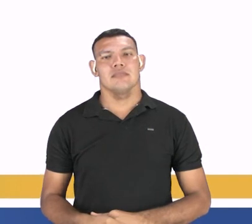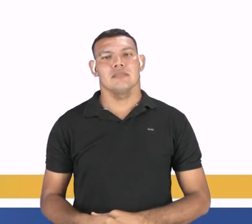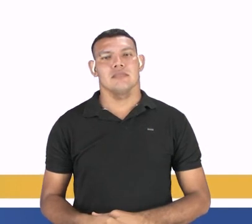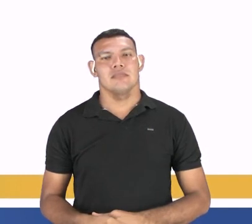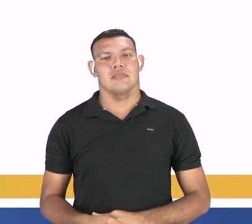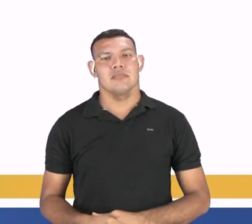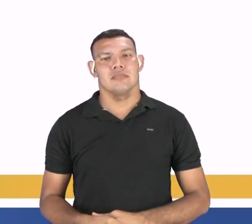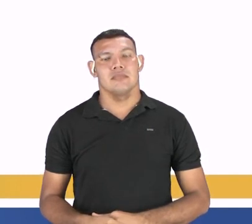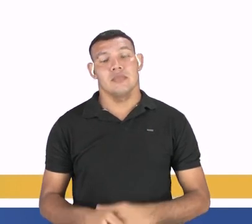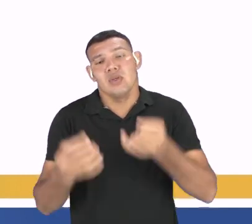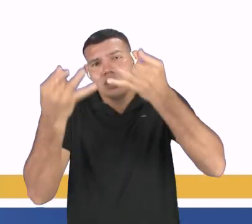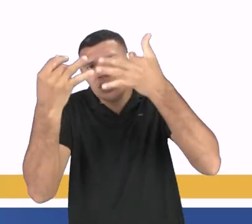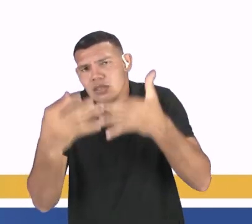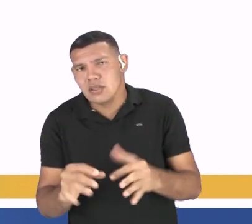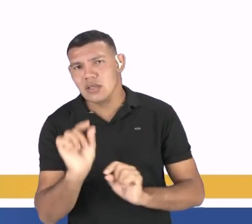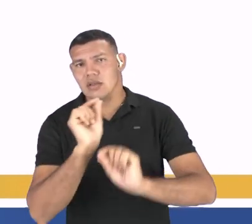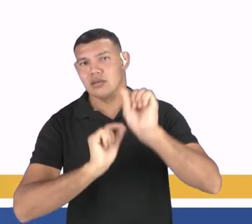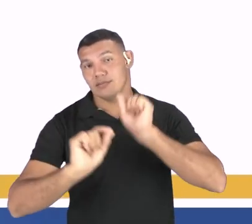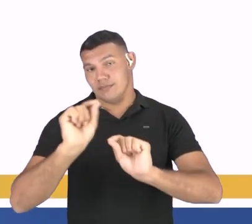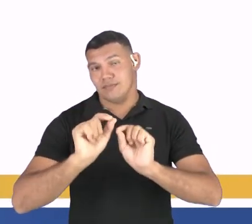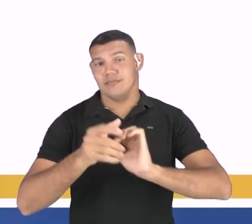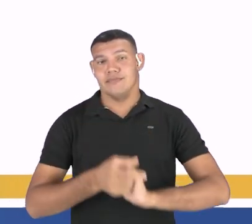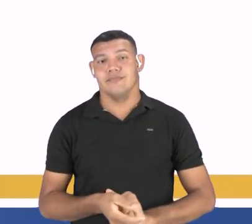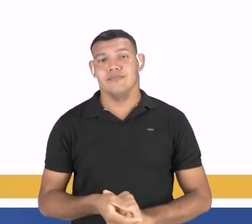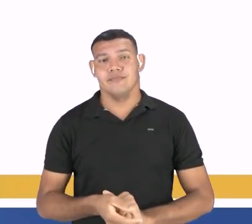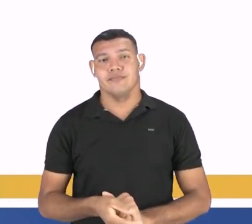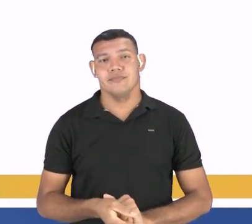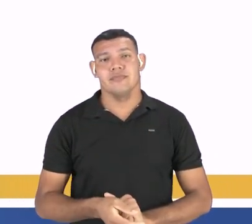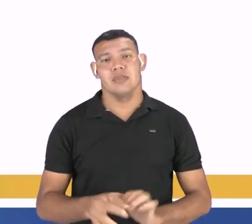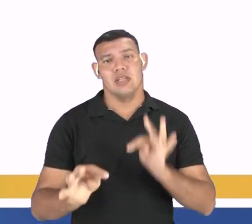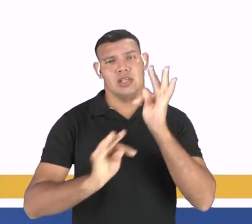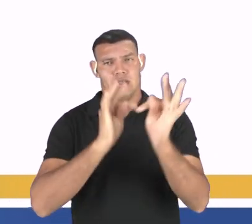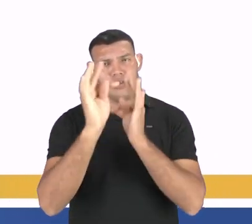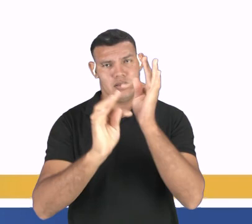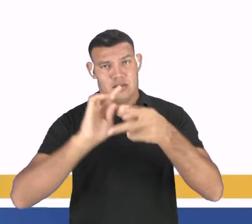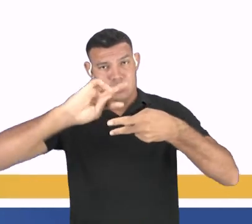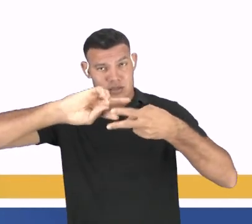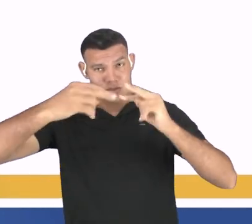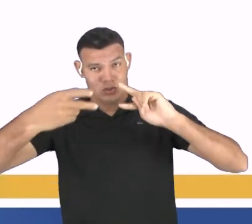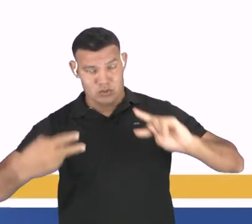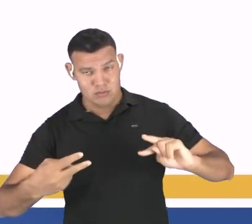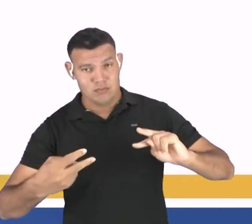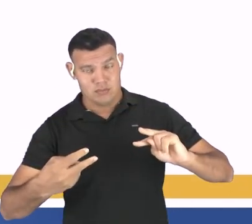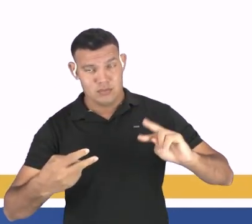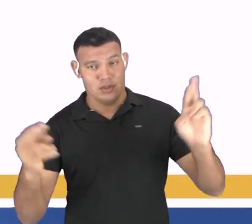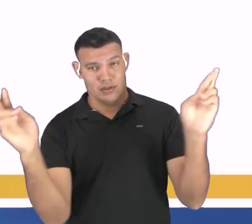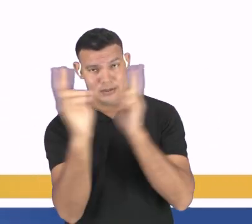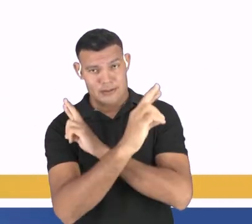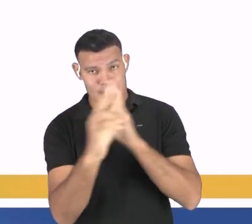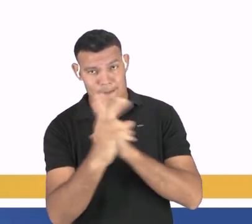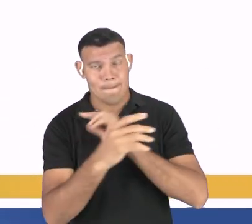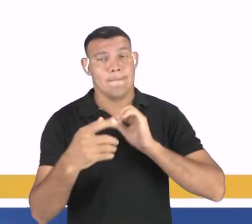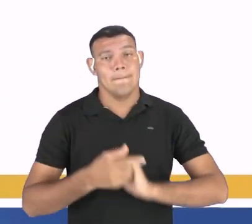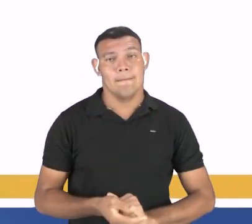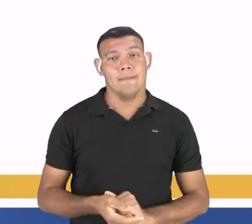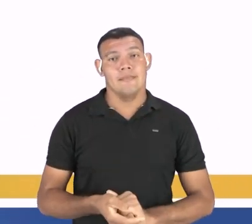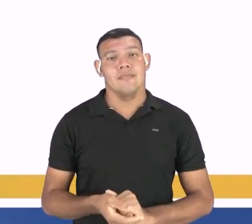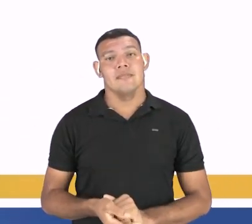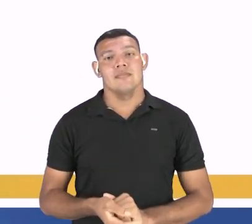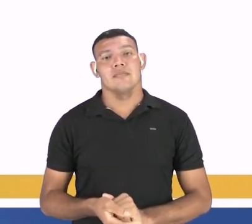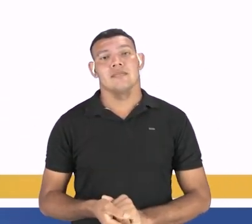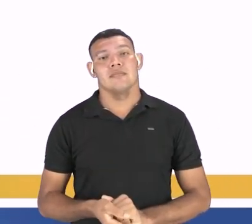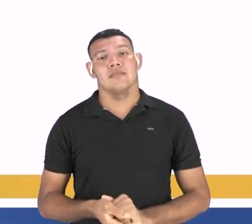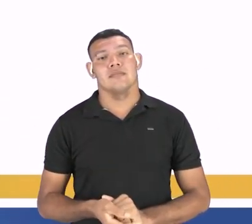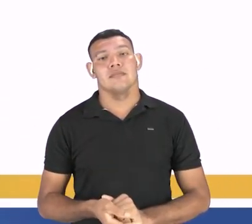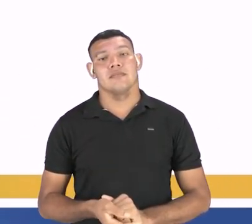como tá vendo para vocês as tecnologias do DNA recombinante né e as tecnologias relação ao